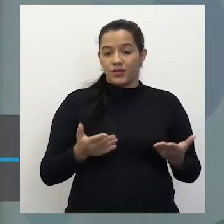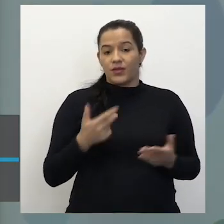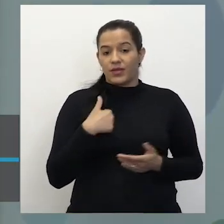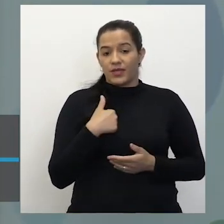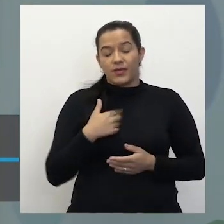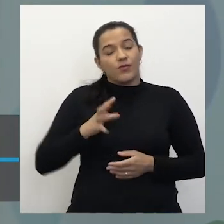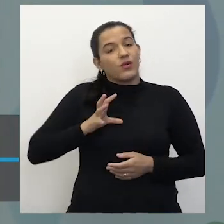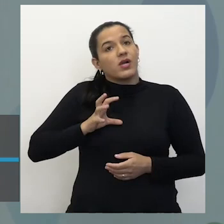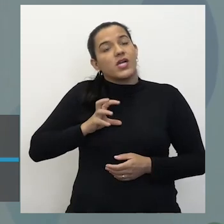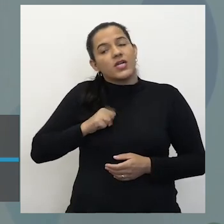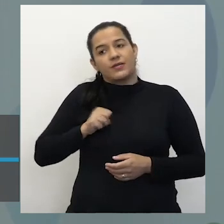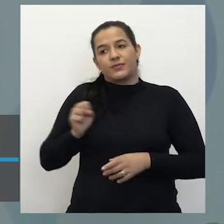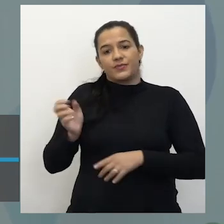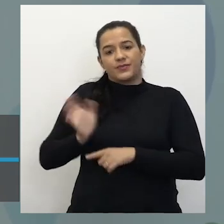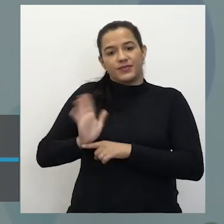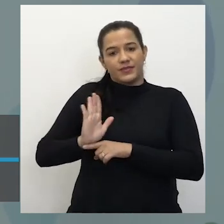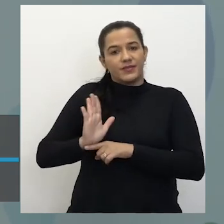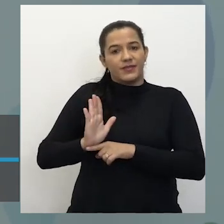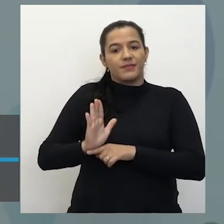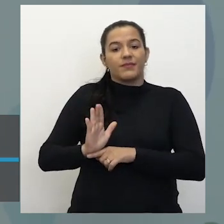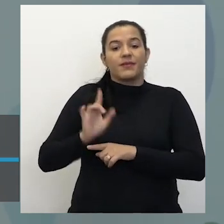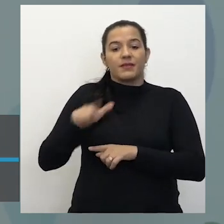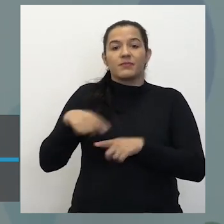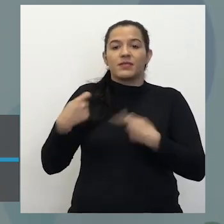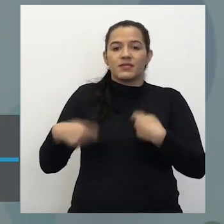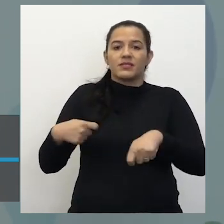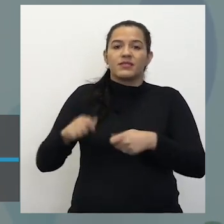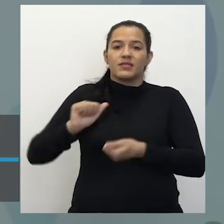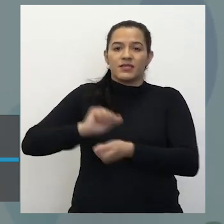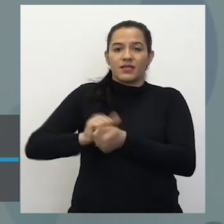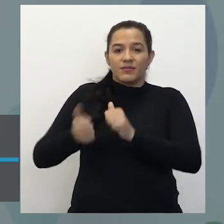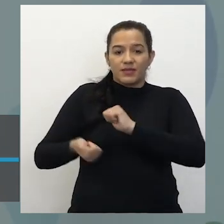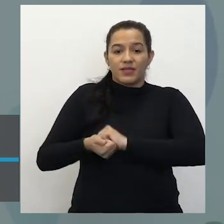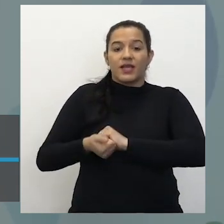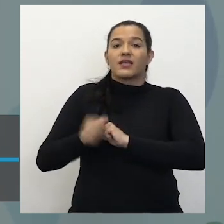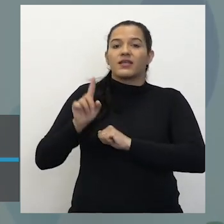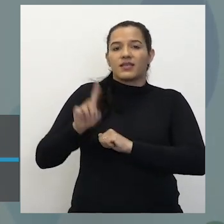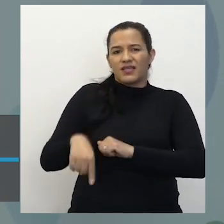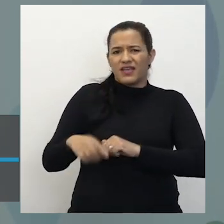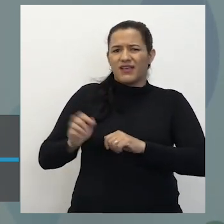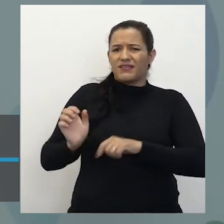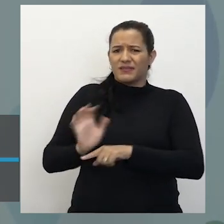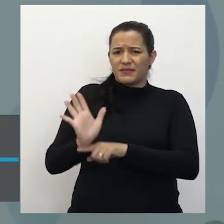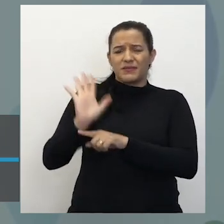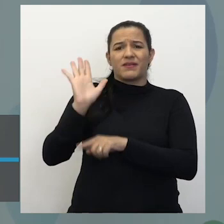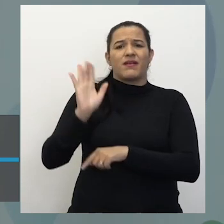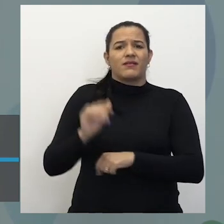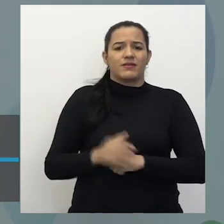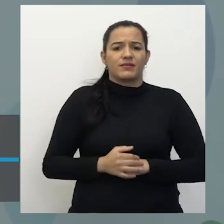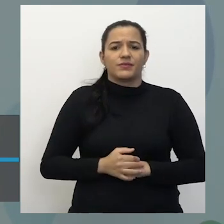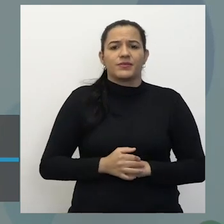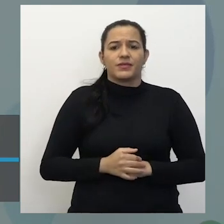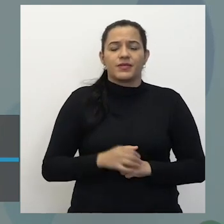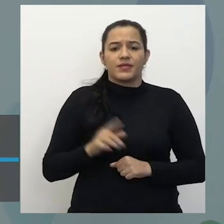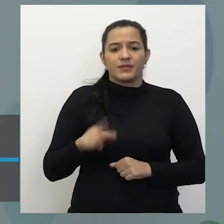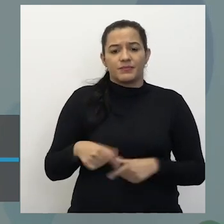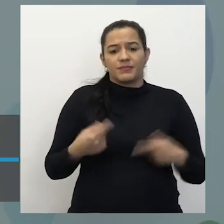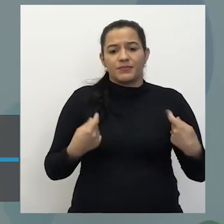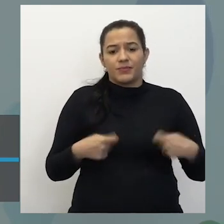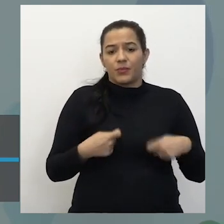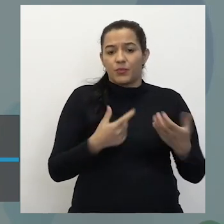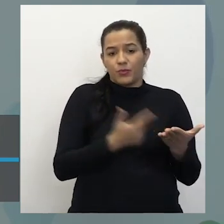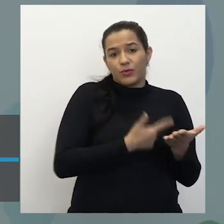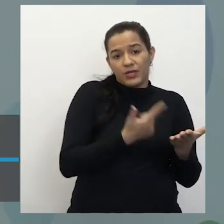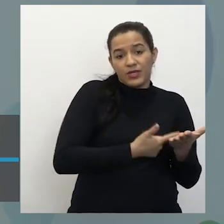cinema, adoro cinema, e o cinema tem que se adaptar, porque é uma arte muito cara. Fazer cinema custa muito. E para você fazer um filme, você tem que ter um livro,